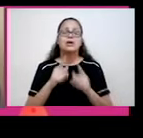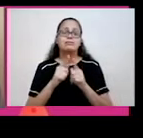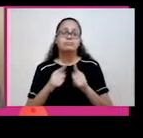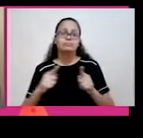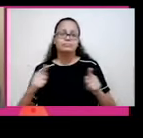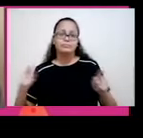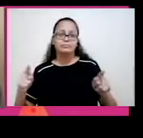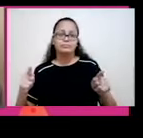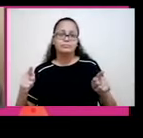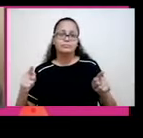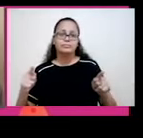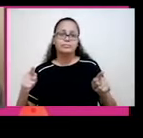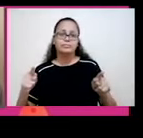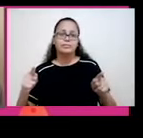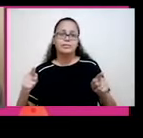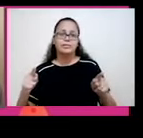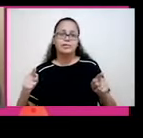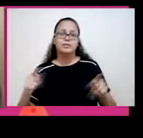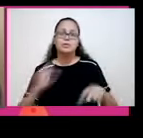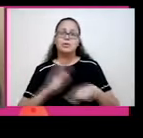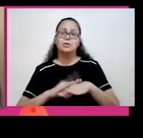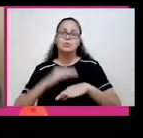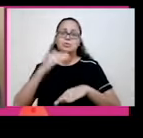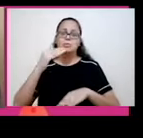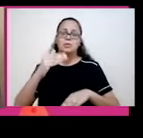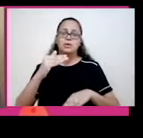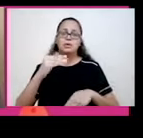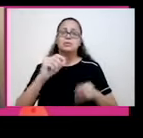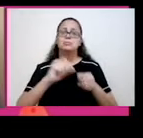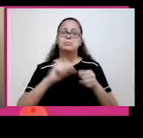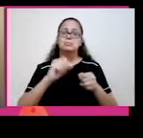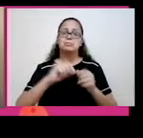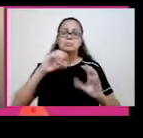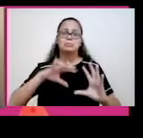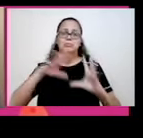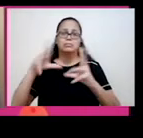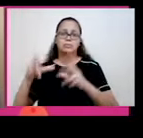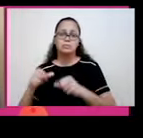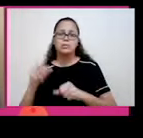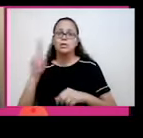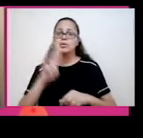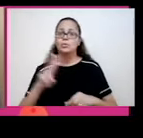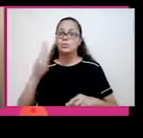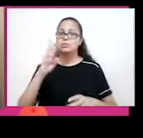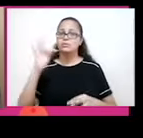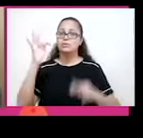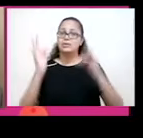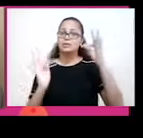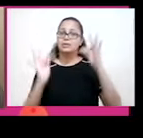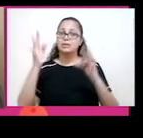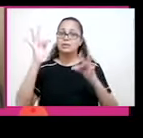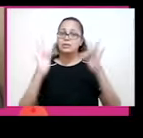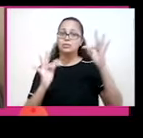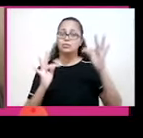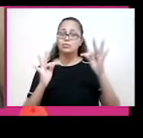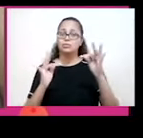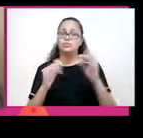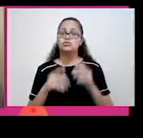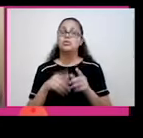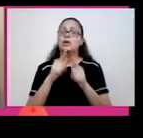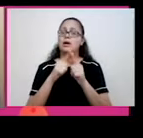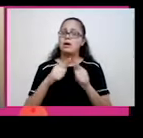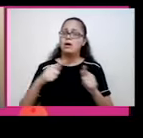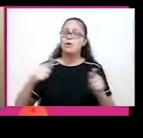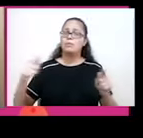da participação também entre os maiores produtores mundiais. Ou seja, com o uso da tecnologia, a produtividade chinesa aumentou, ela